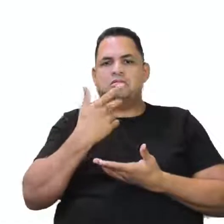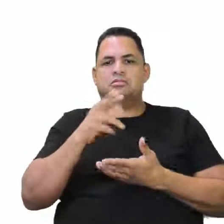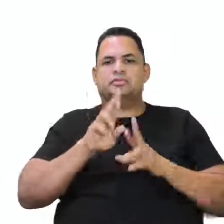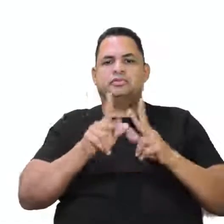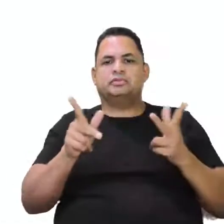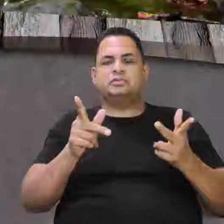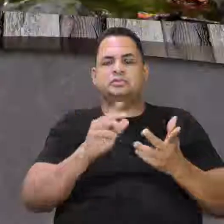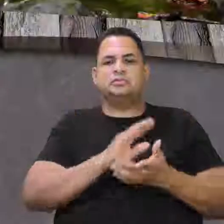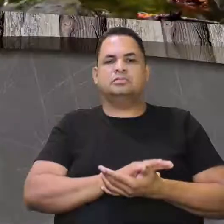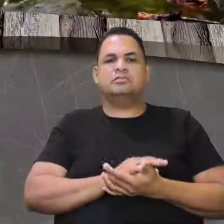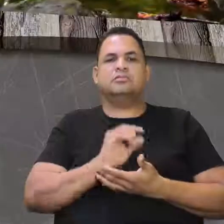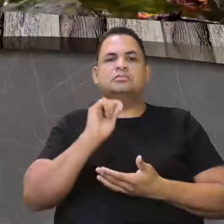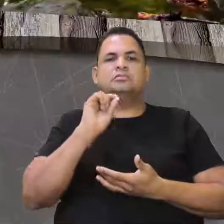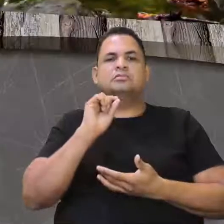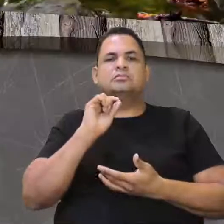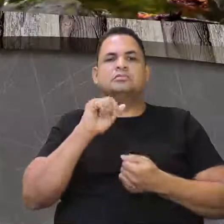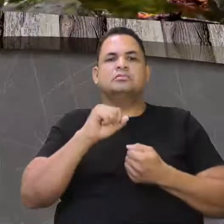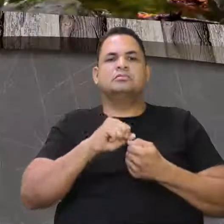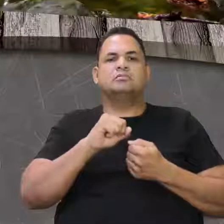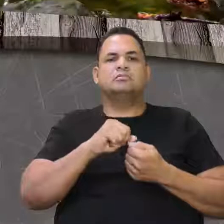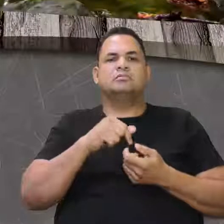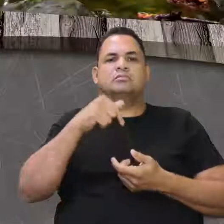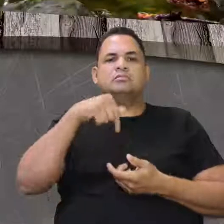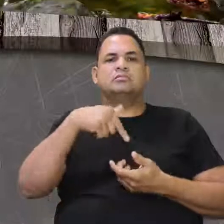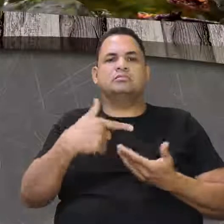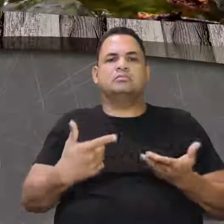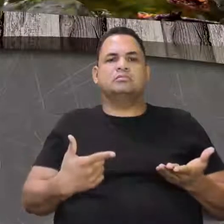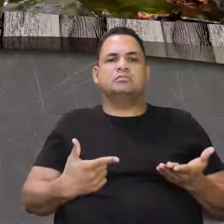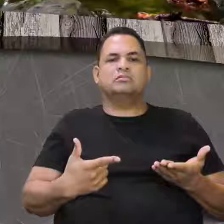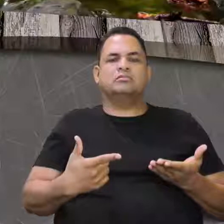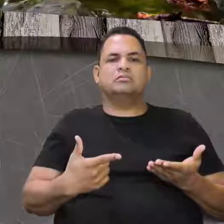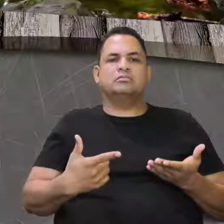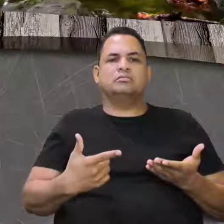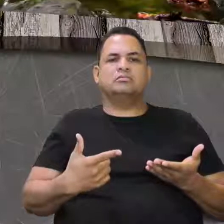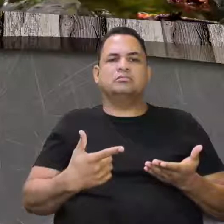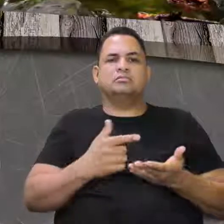Aí eu falei, caramba, o que essa pessoa está fazendo aqui?